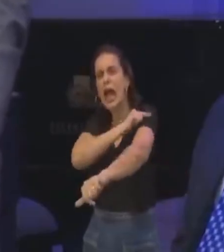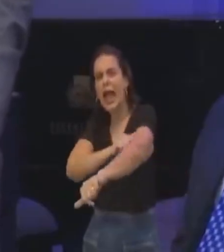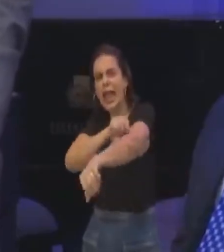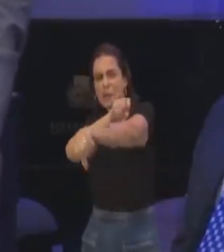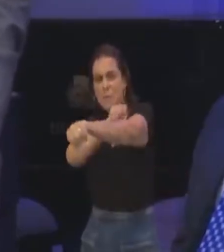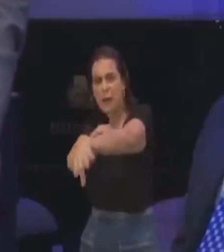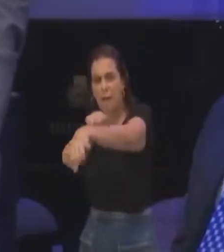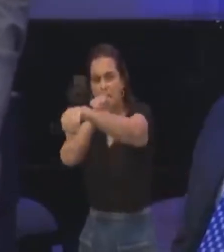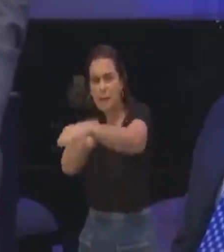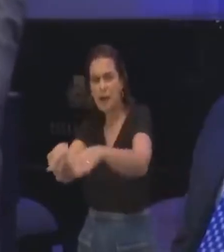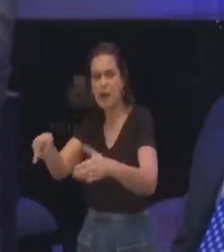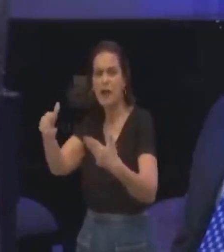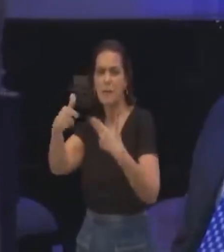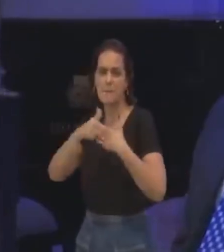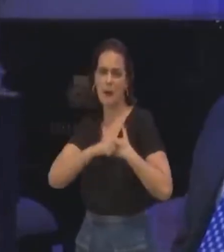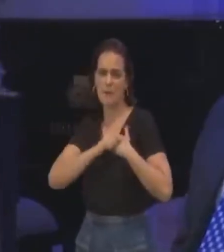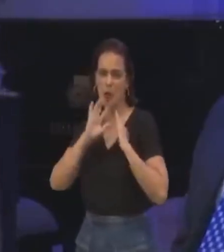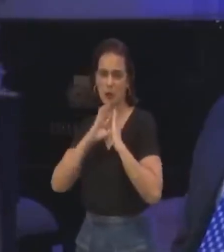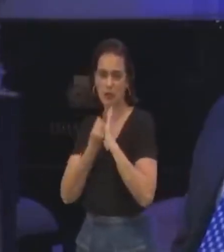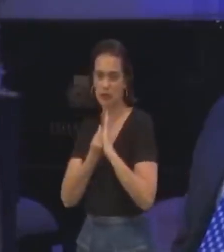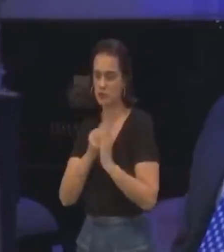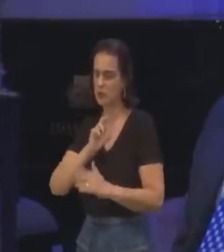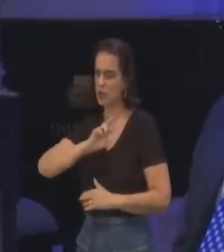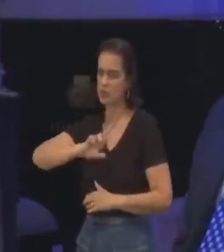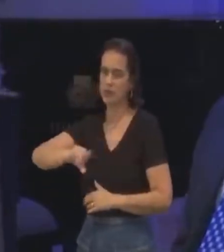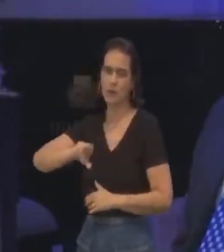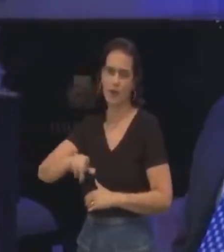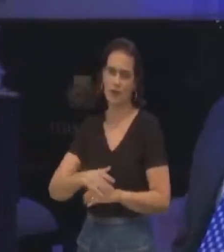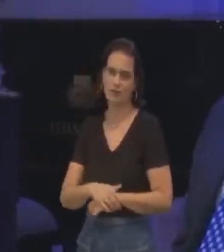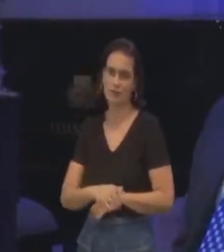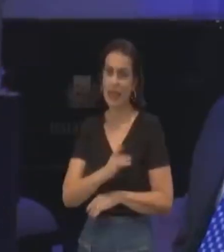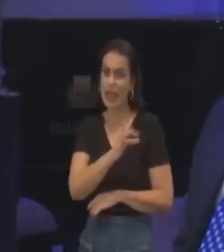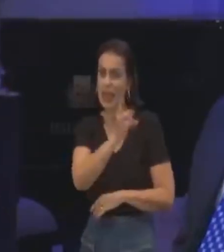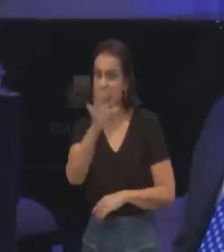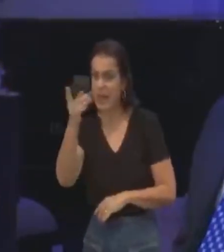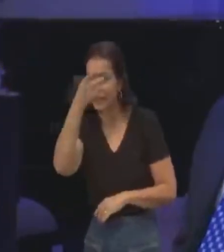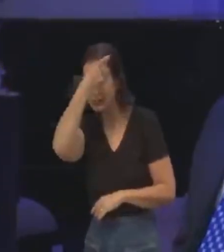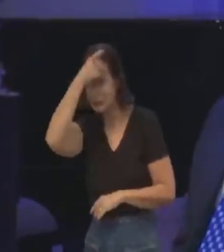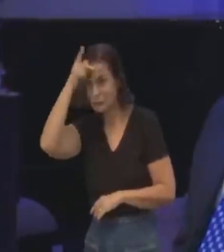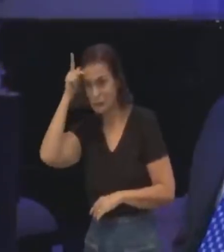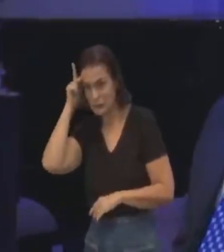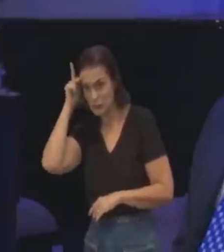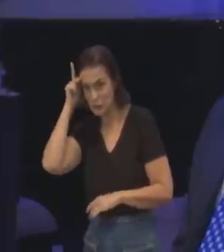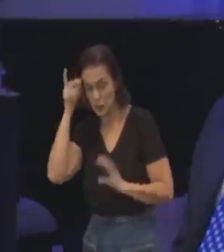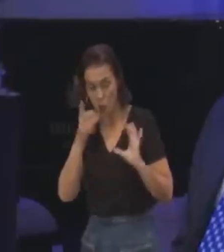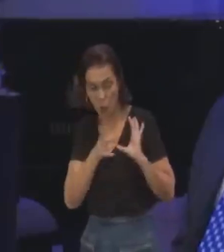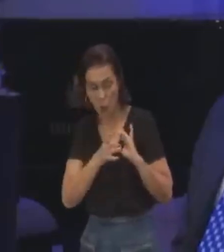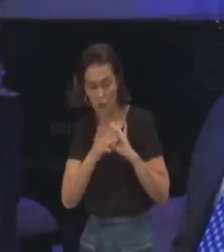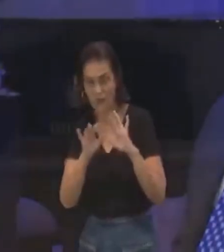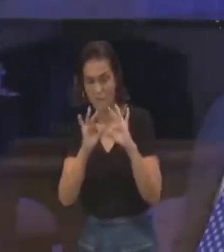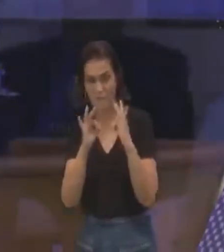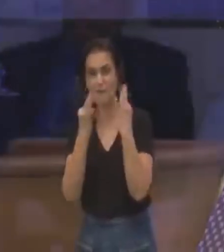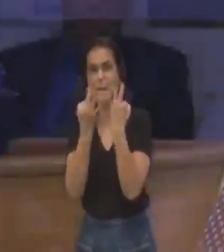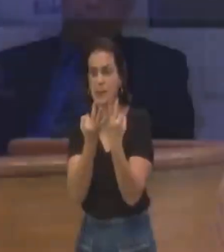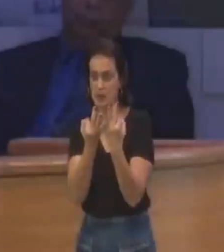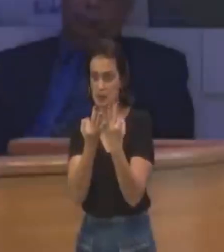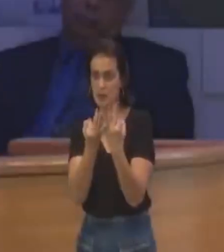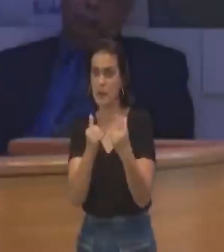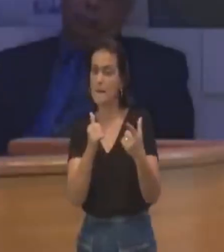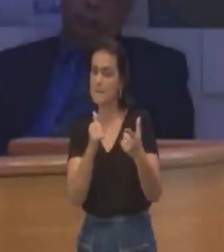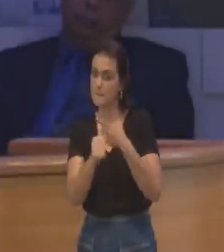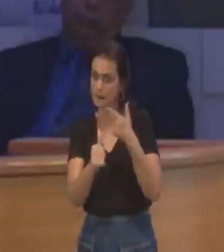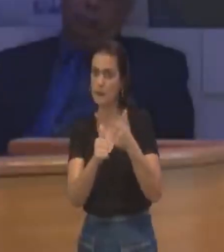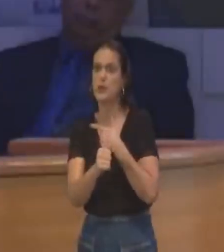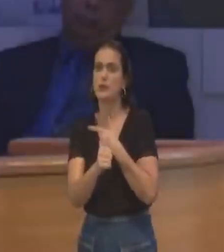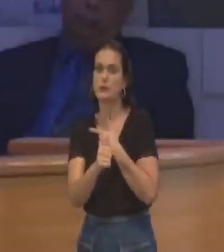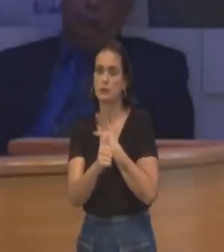por aí. Porque há a responsabilidade de cada pessoa no âmbito familiar desse processo de